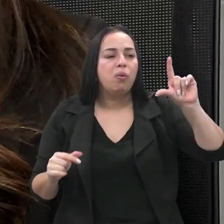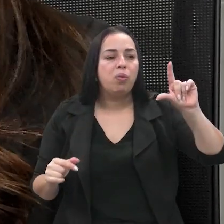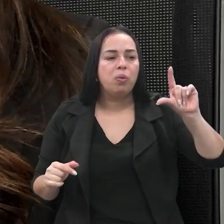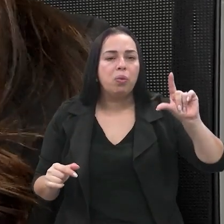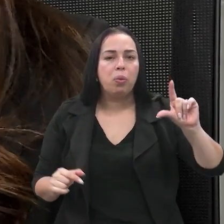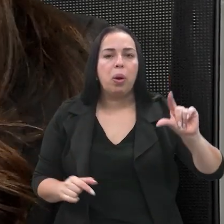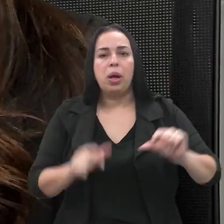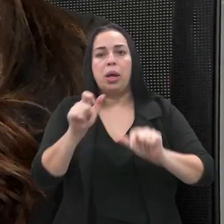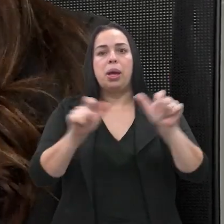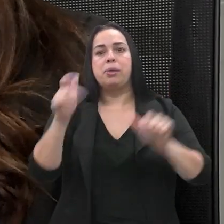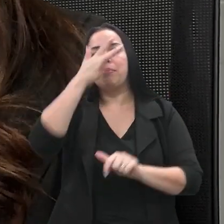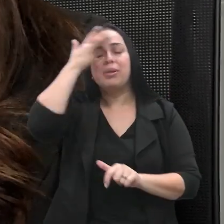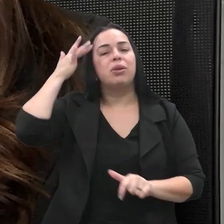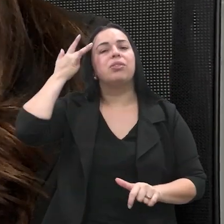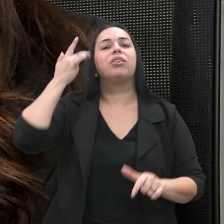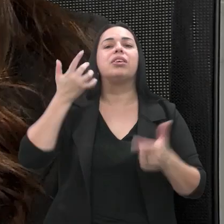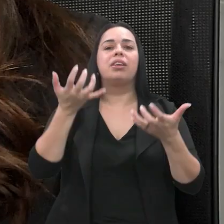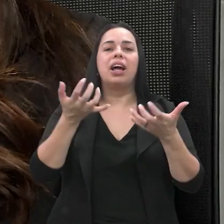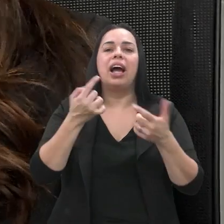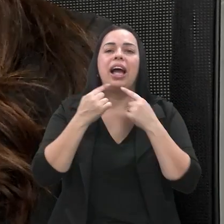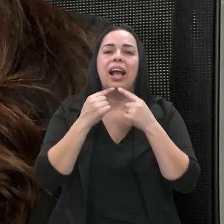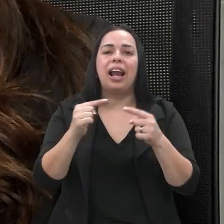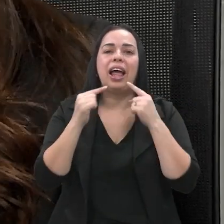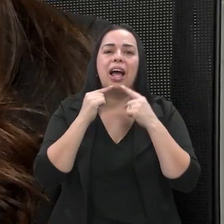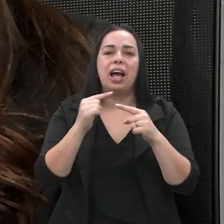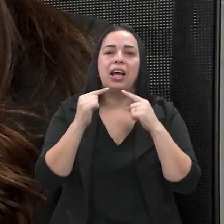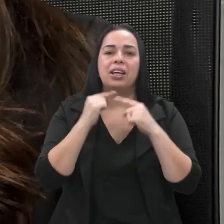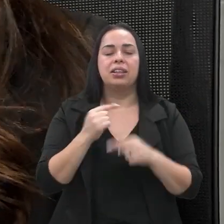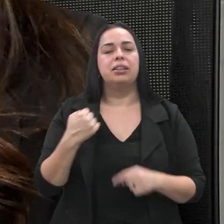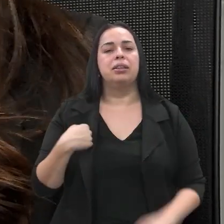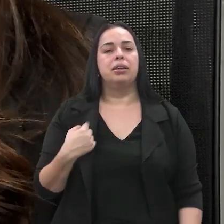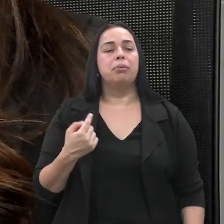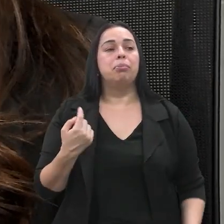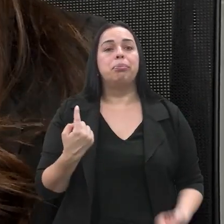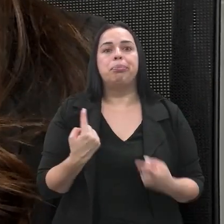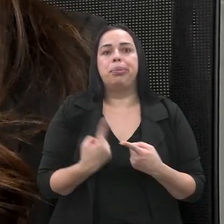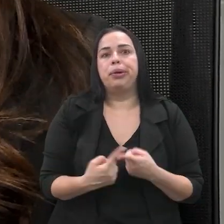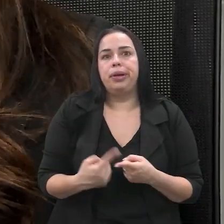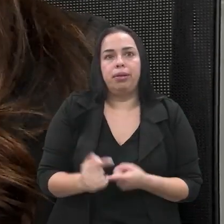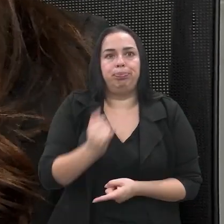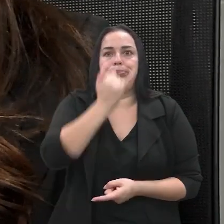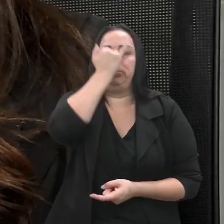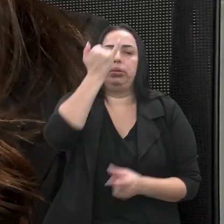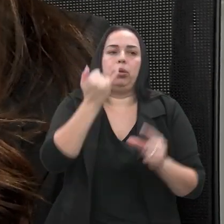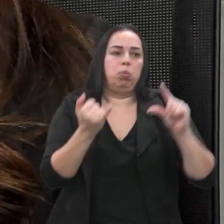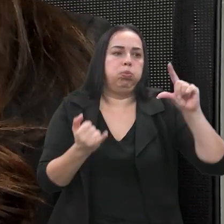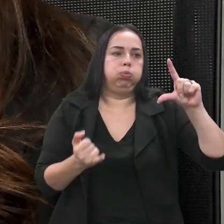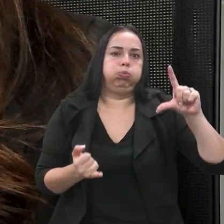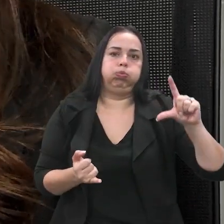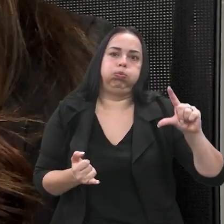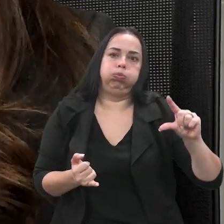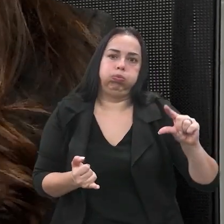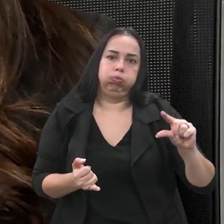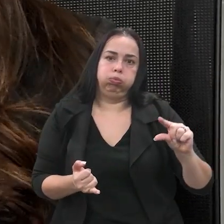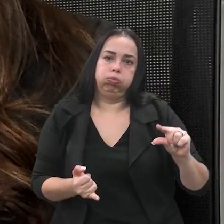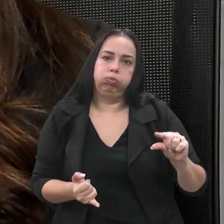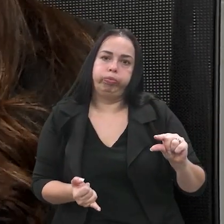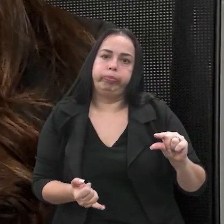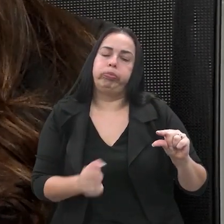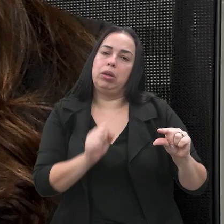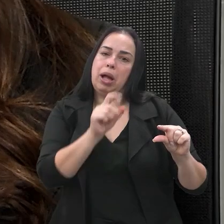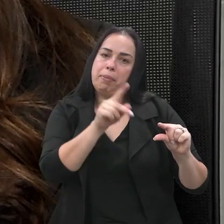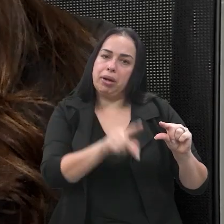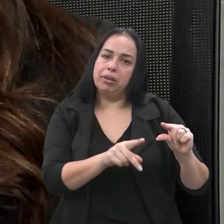desse benefício e muitos reclamam, querem fazer a revisão, porque ficam frustrados de ver o valor